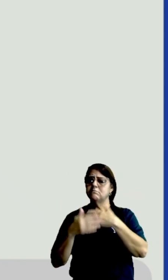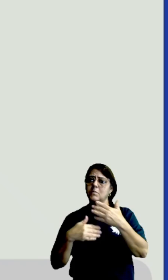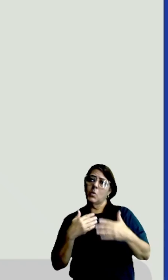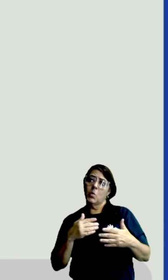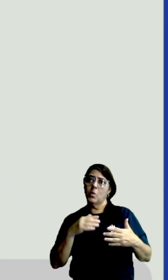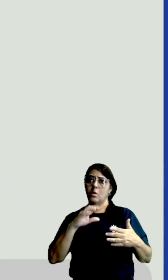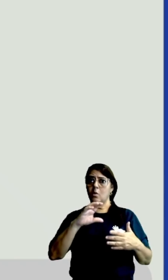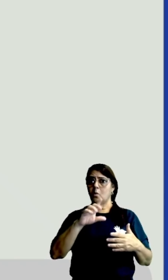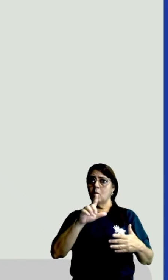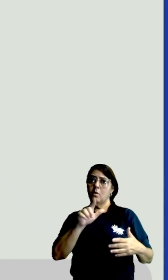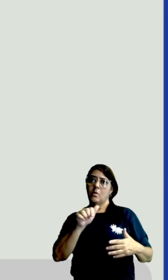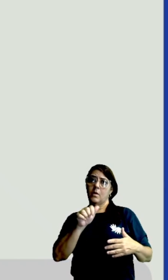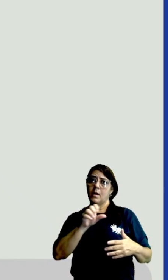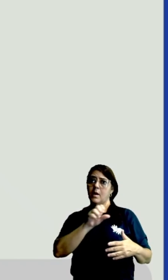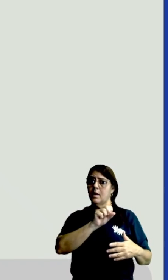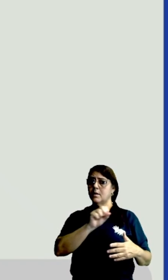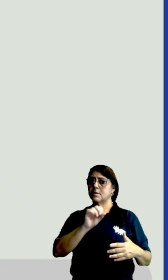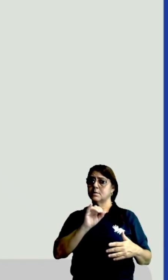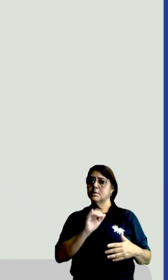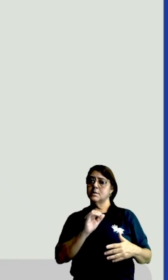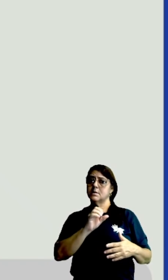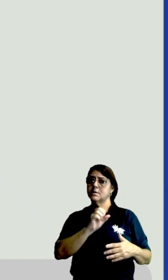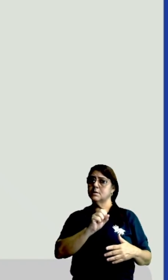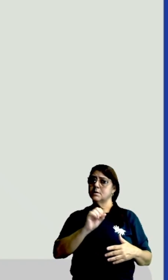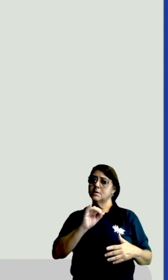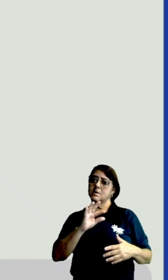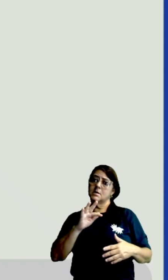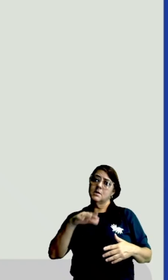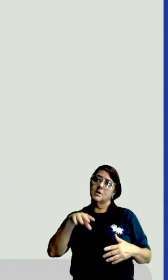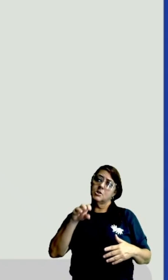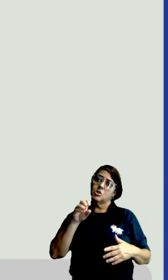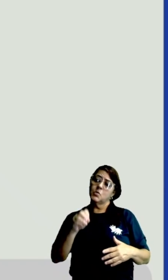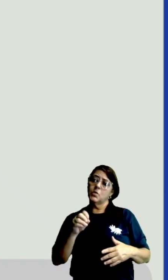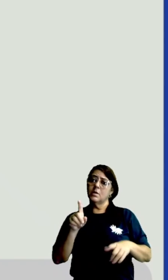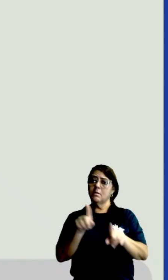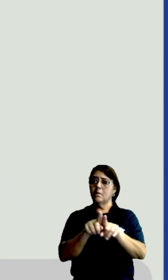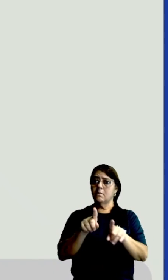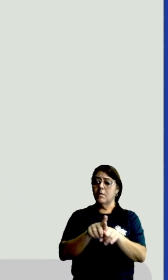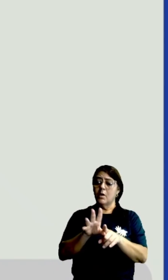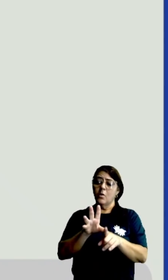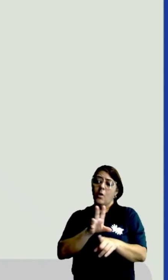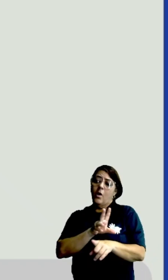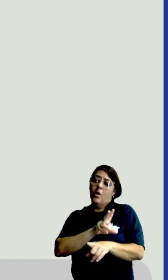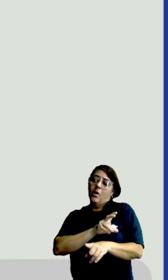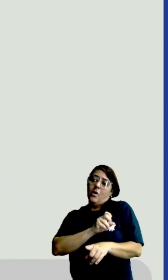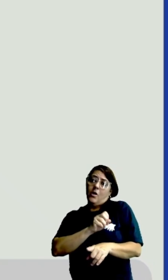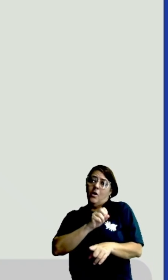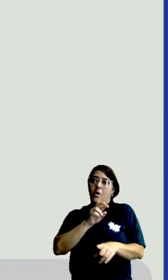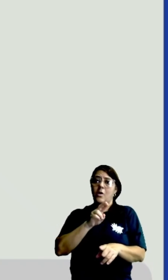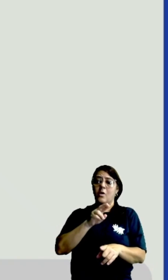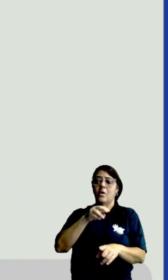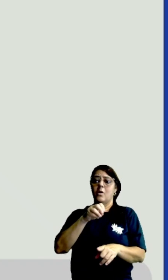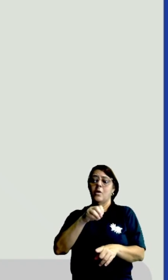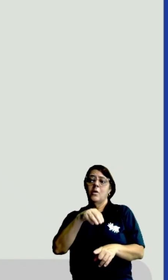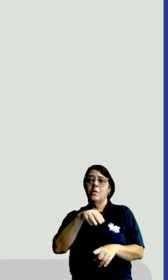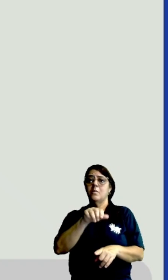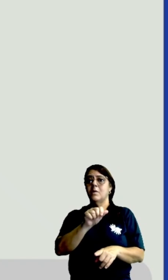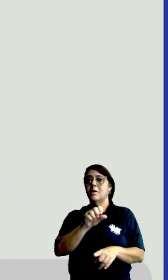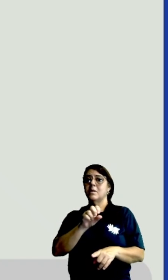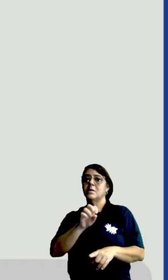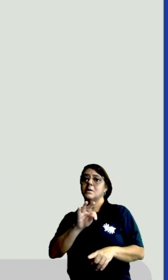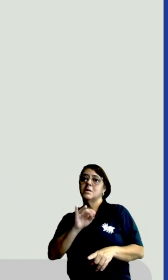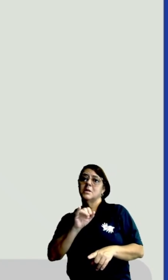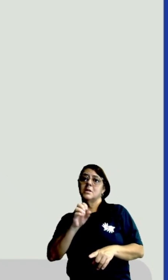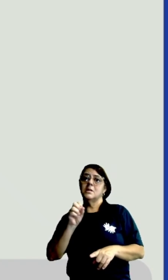classe com a evolução da música no romantismo e trouxemos música clássica né